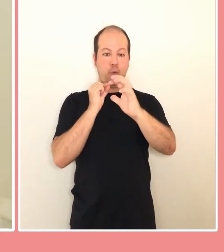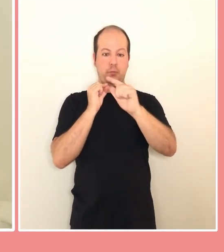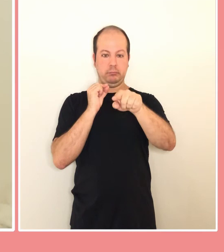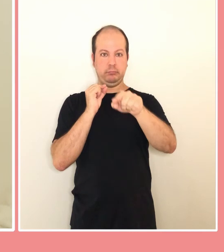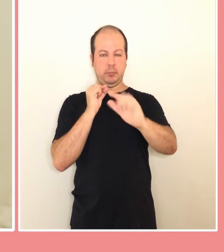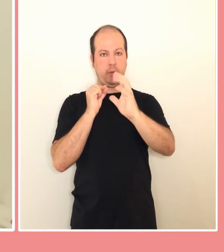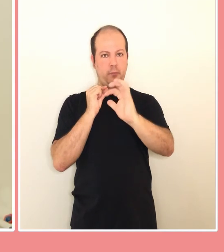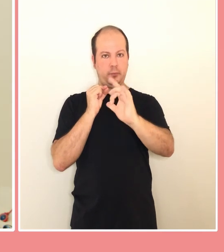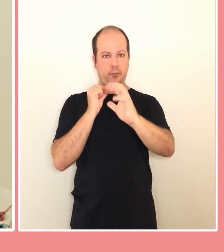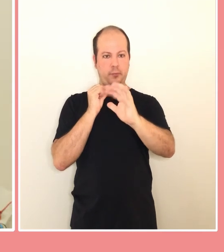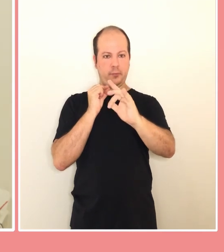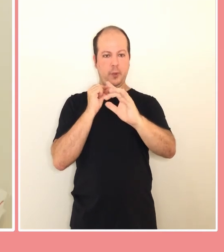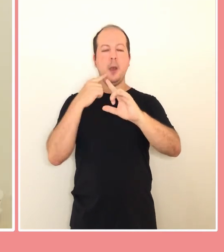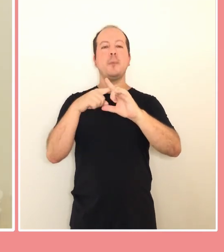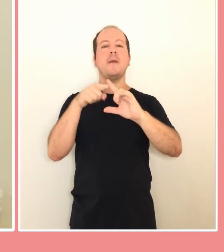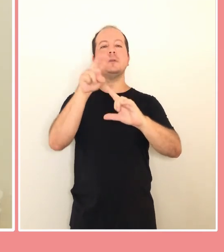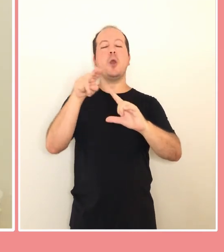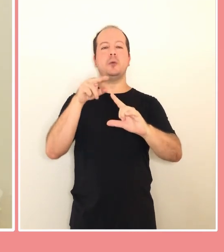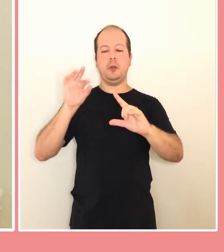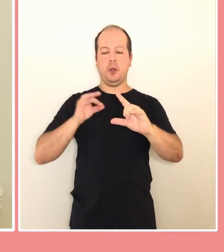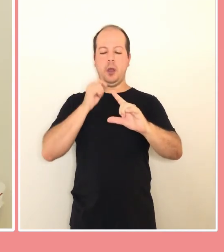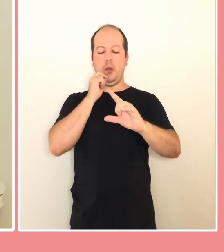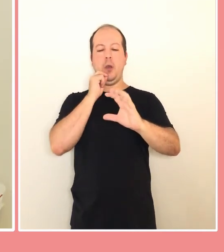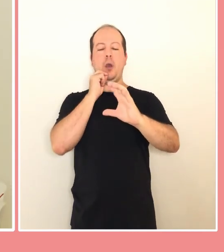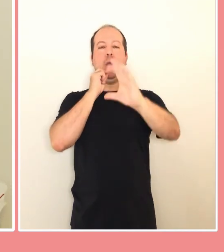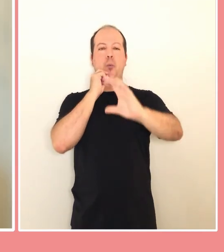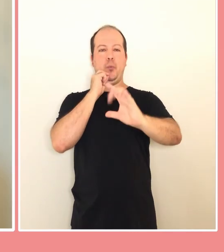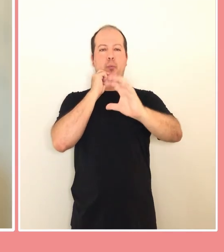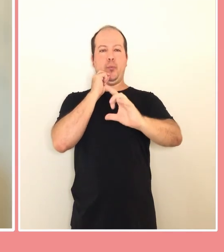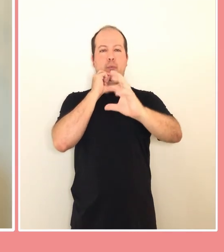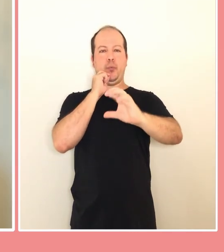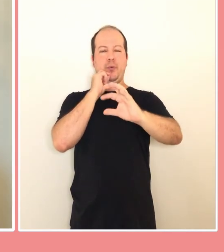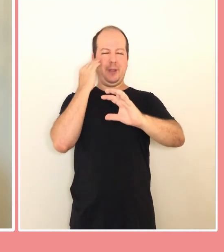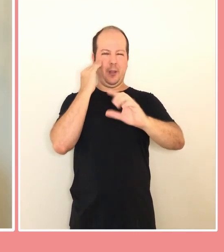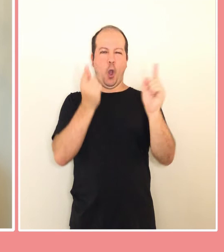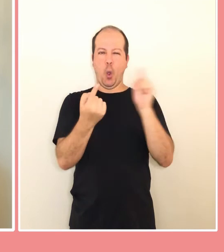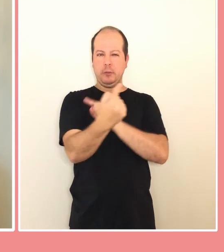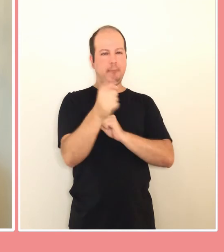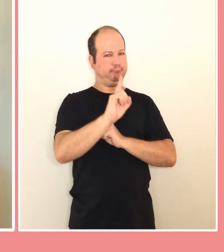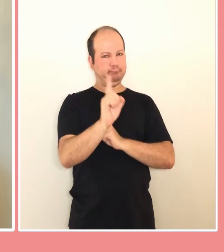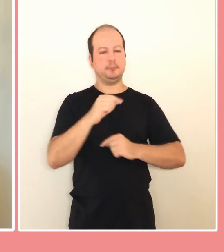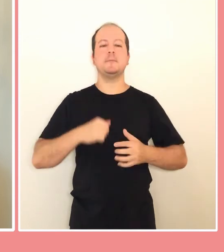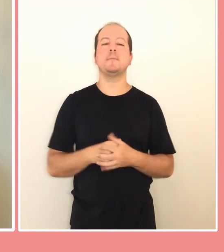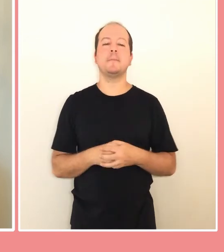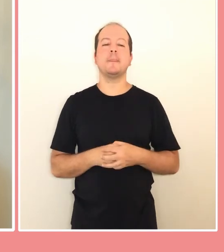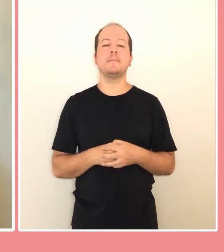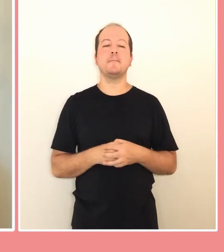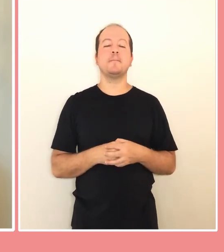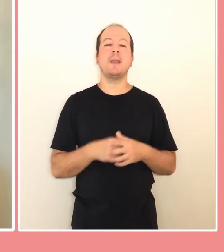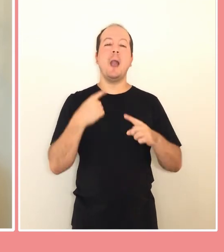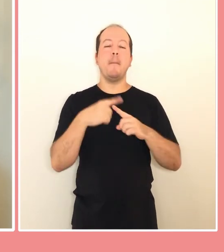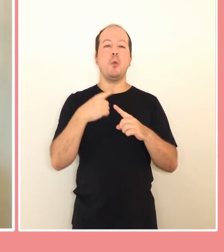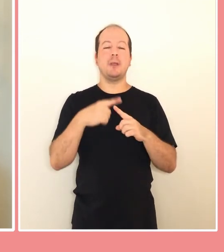mangueira, assim, para frente. O cano, ele vai ficar um